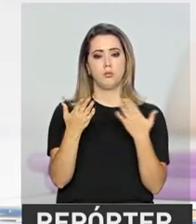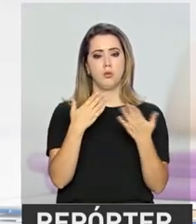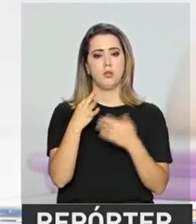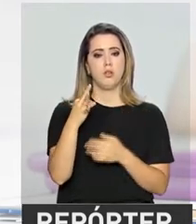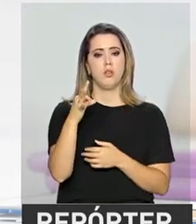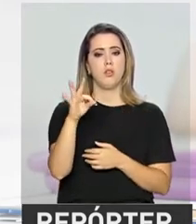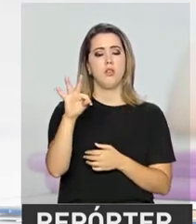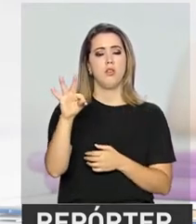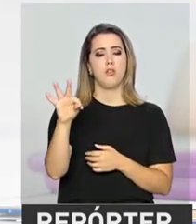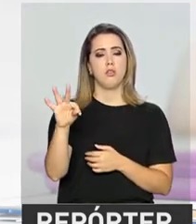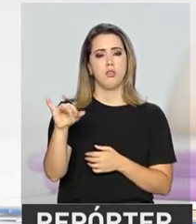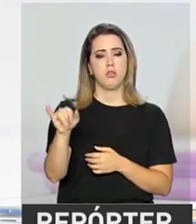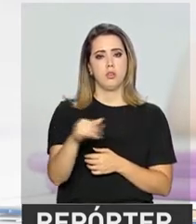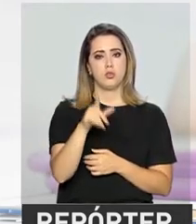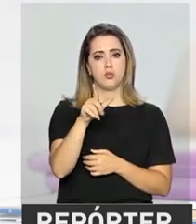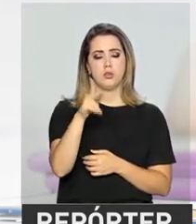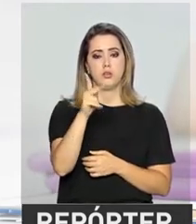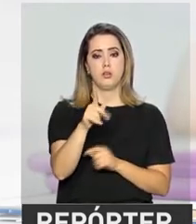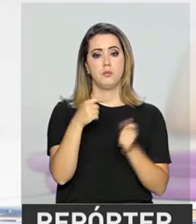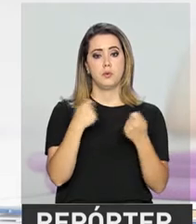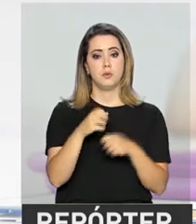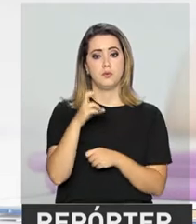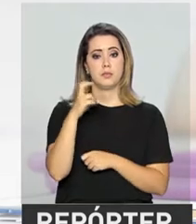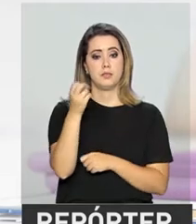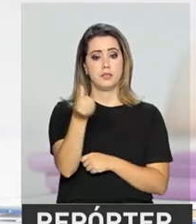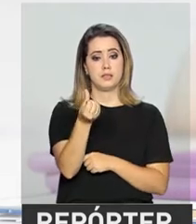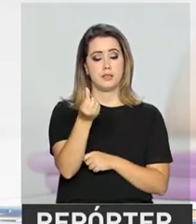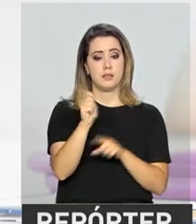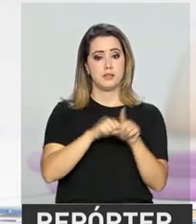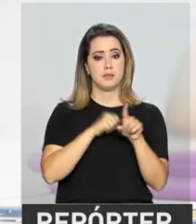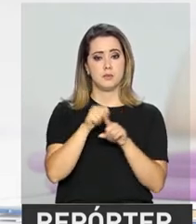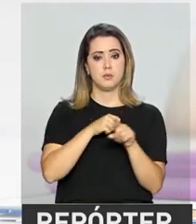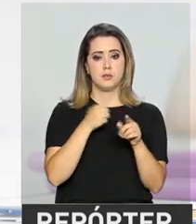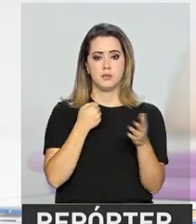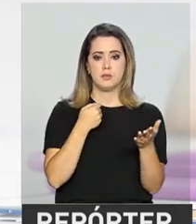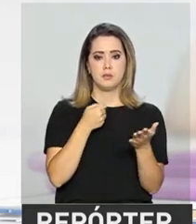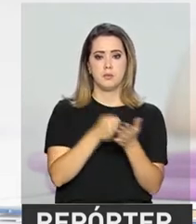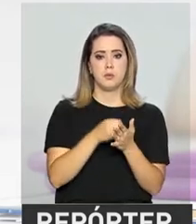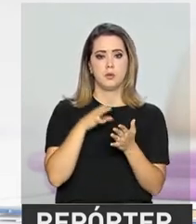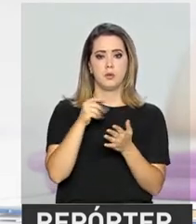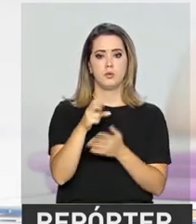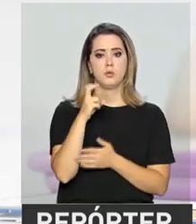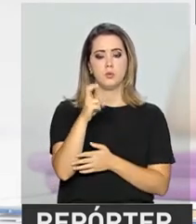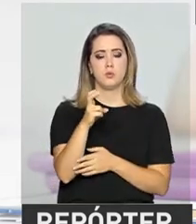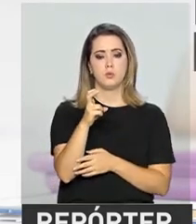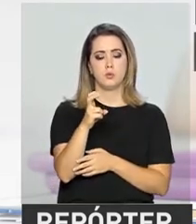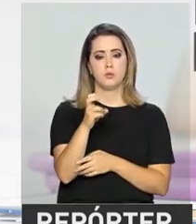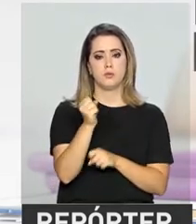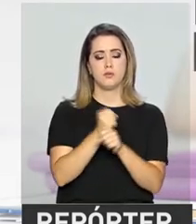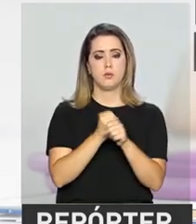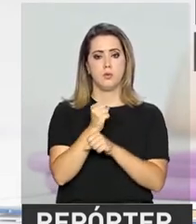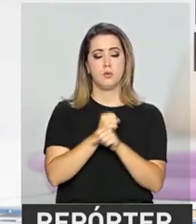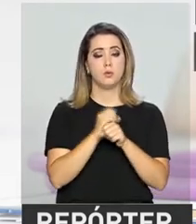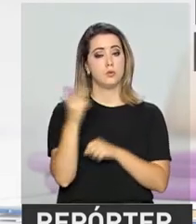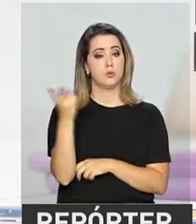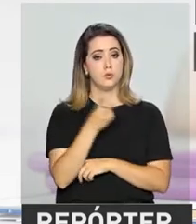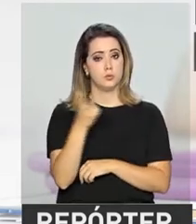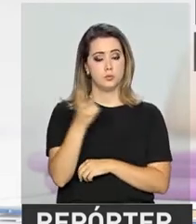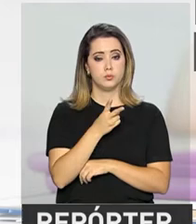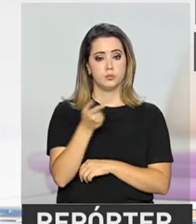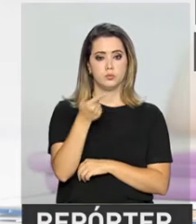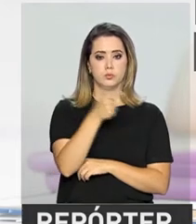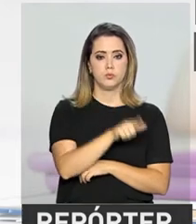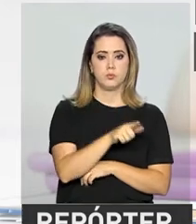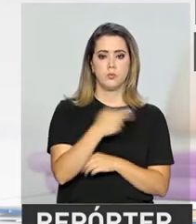de longo prazo com carência mínima de seis meses e amortização em cinco anos nos dois casos a cobrança de outros